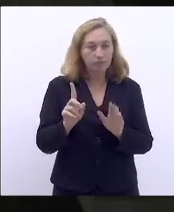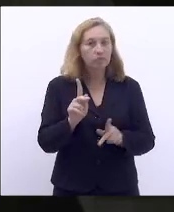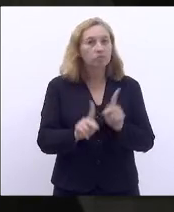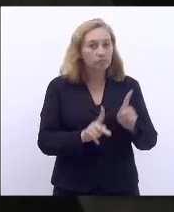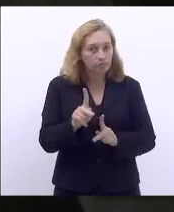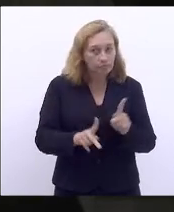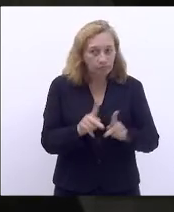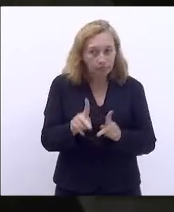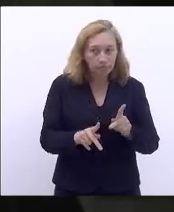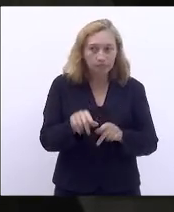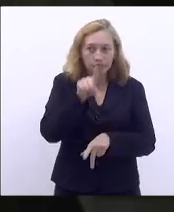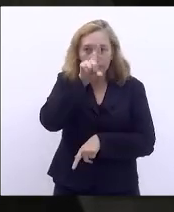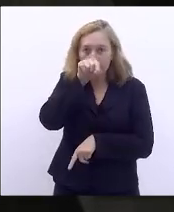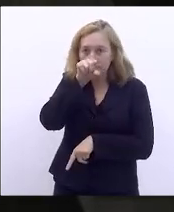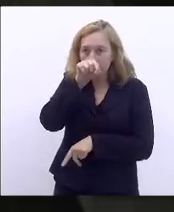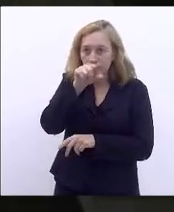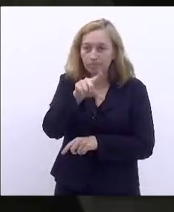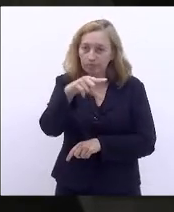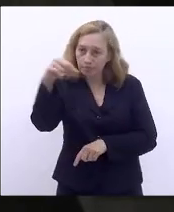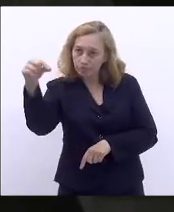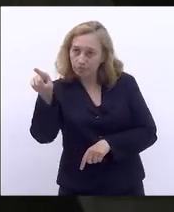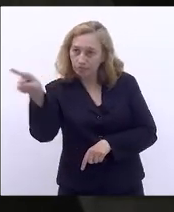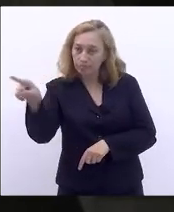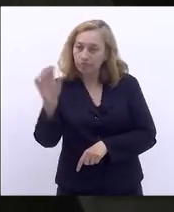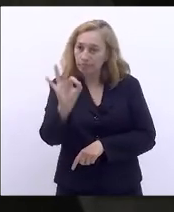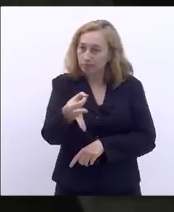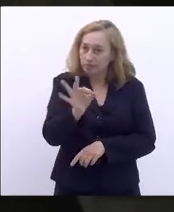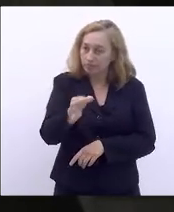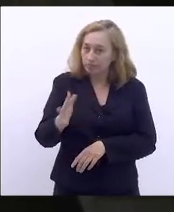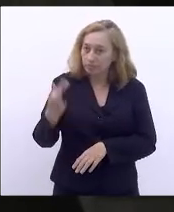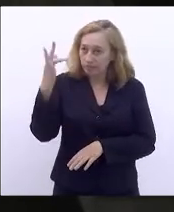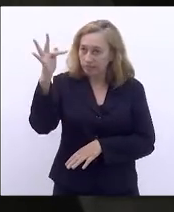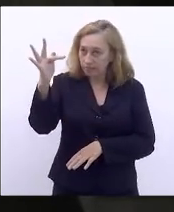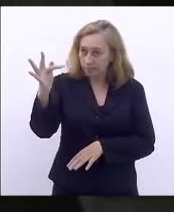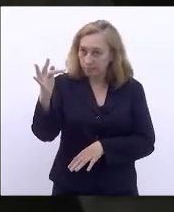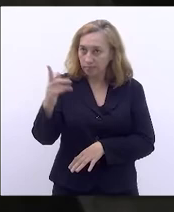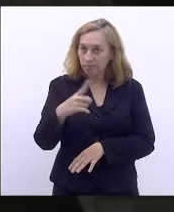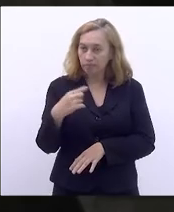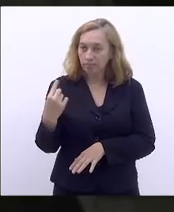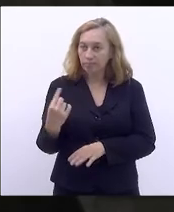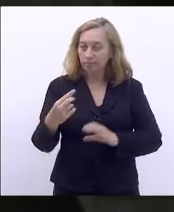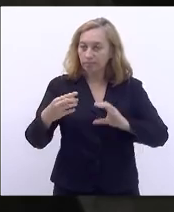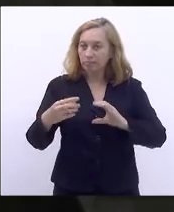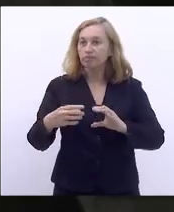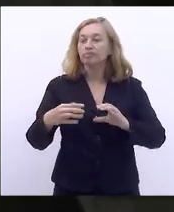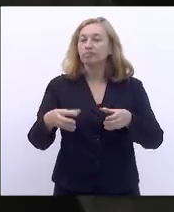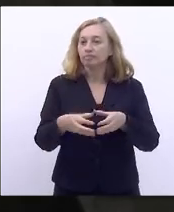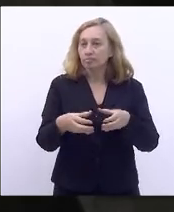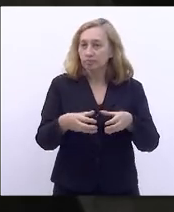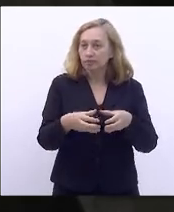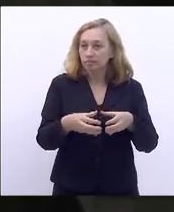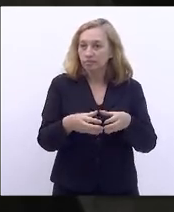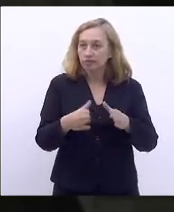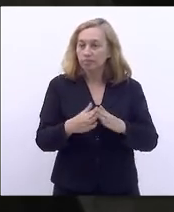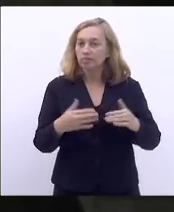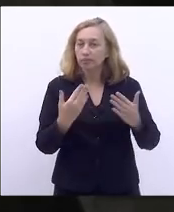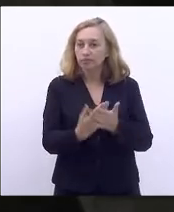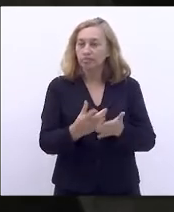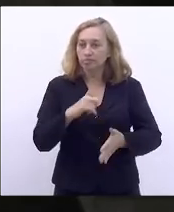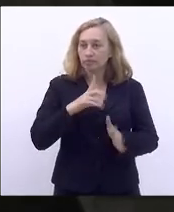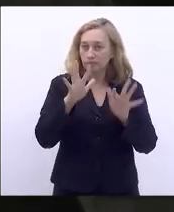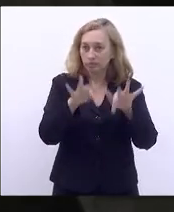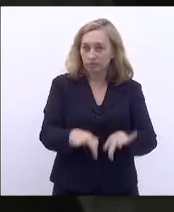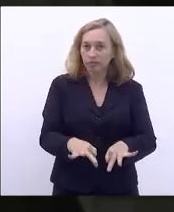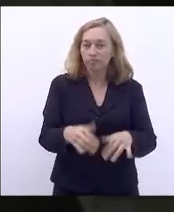Mesquita, à soberania popular de Mesquita. Em breve, certamente, essa comissão parlamentar de inquérito de caráter persecutório terá o fim